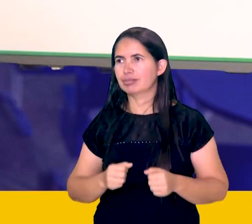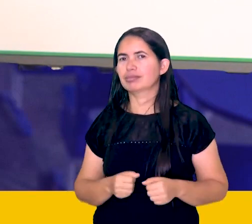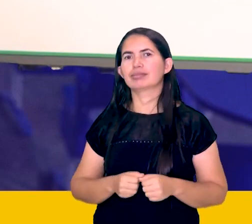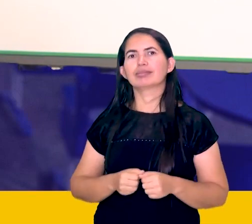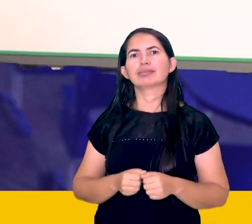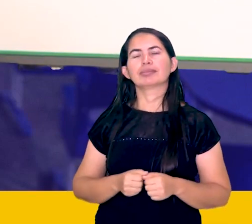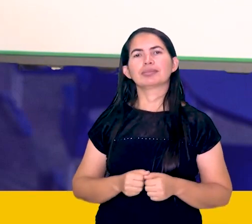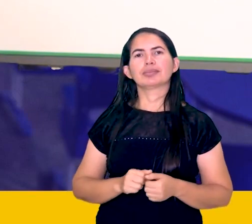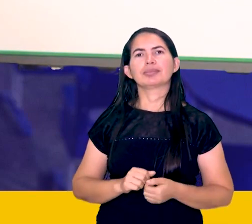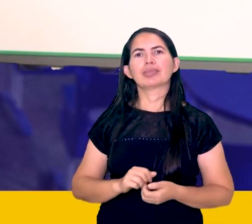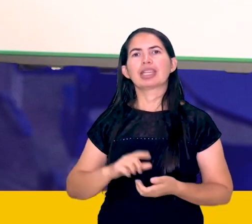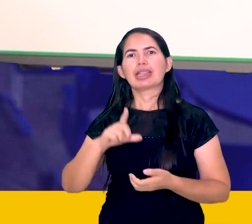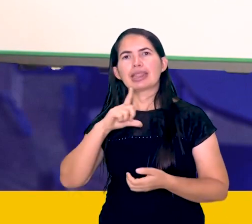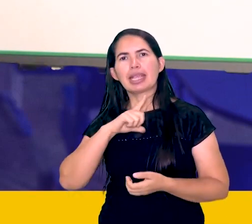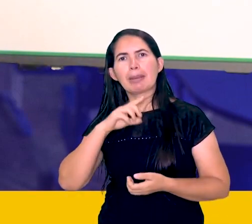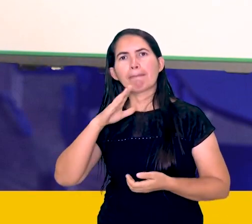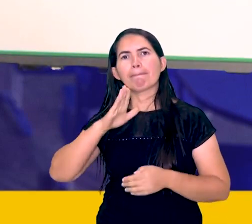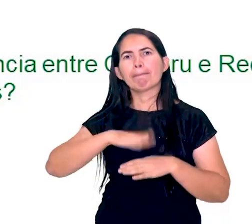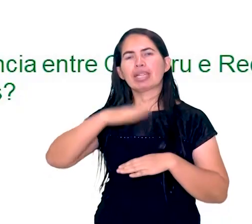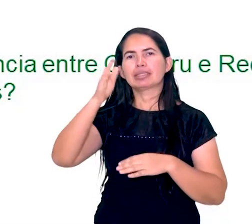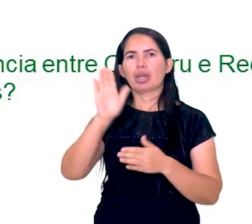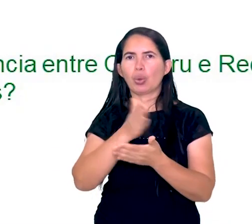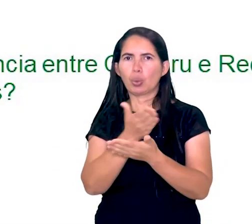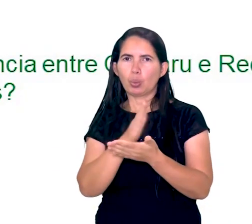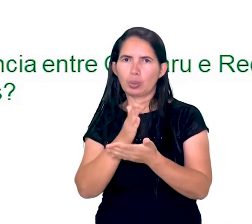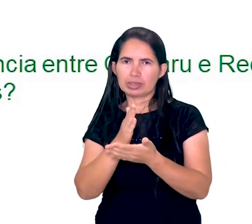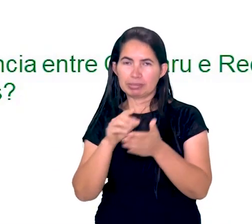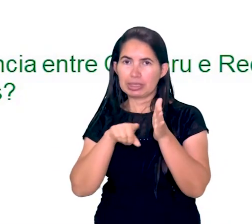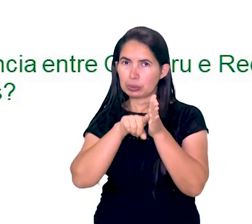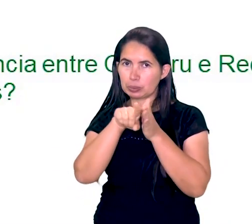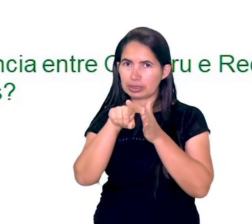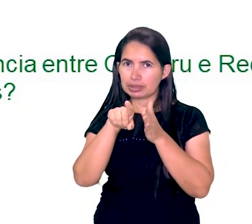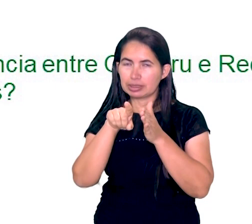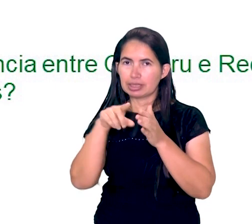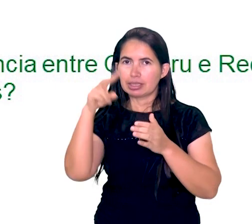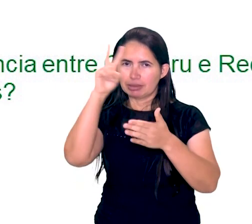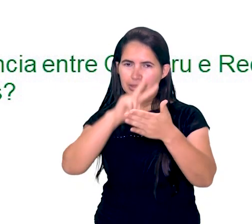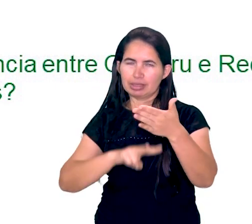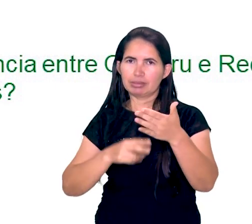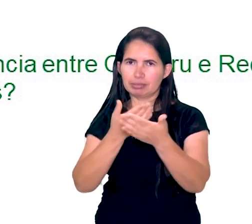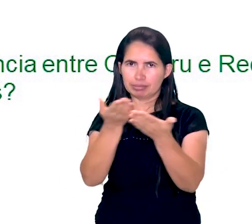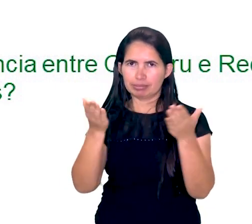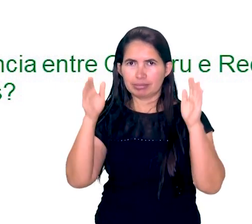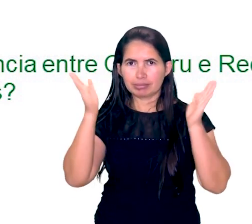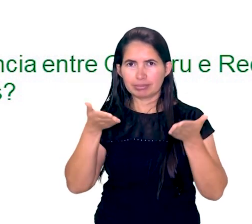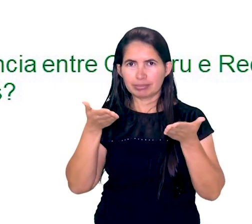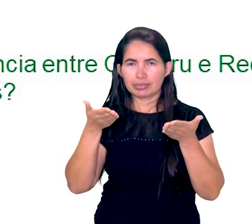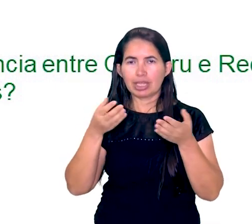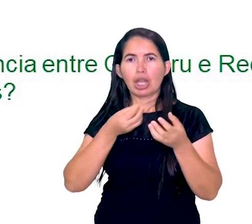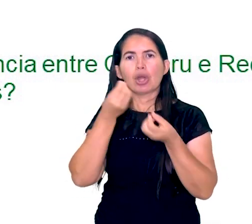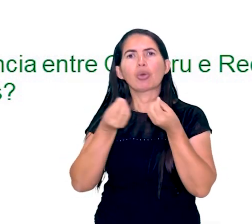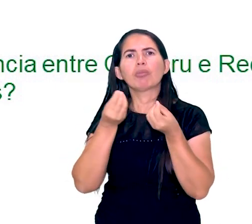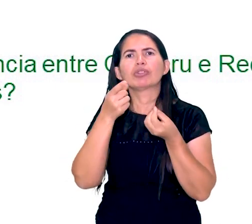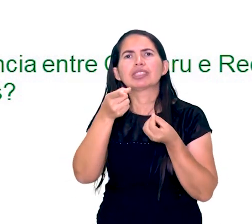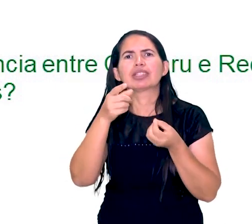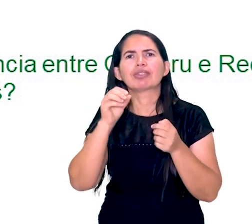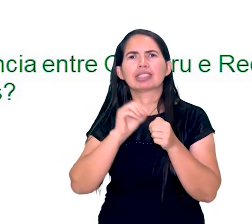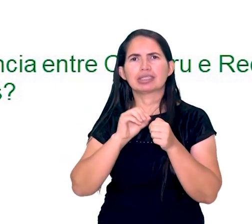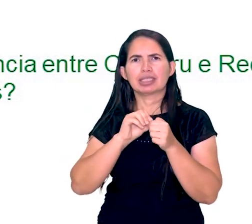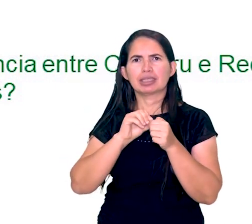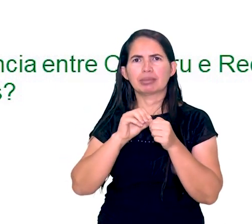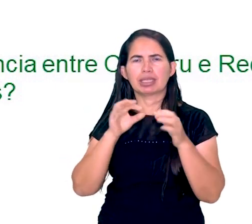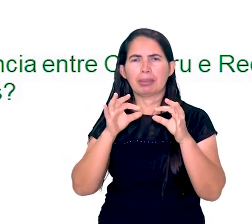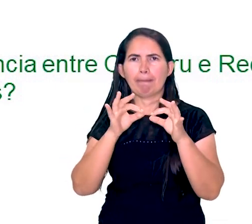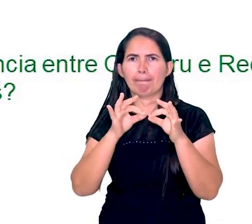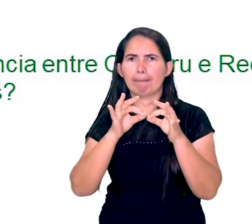E aí? Temos mais algumas questões aqui que eu vou ler para vocês agora. Como você faria para medir